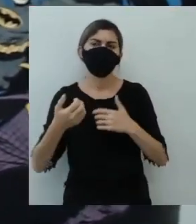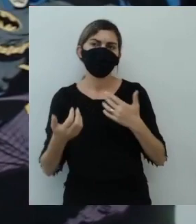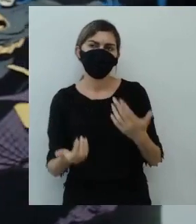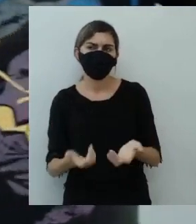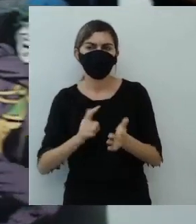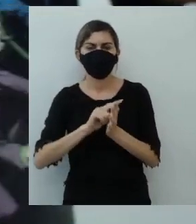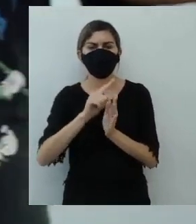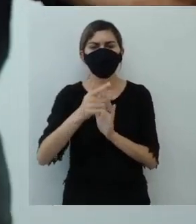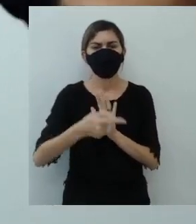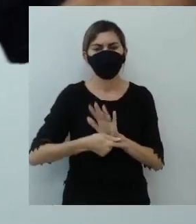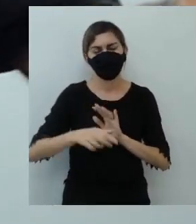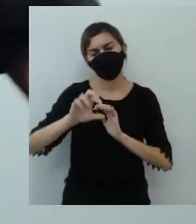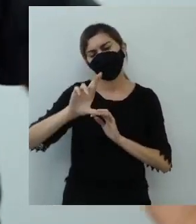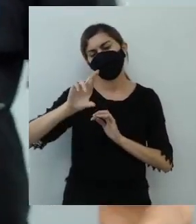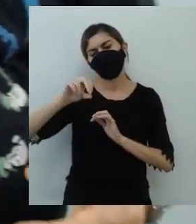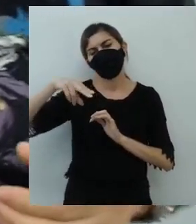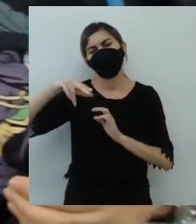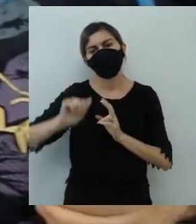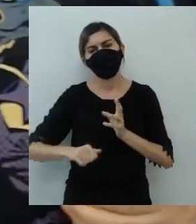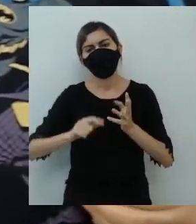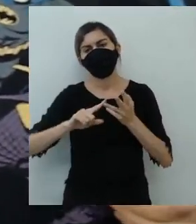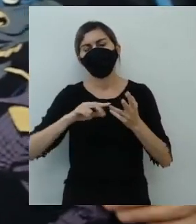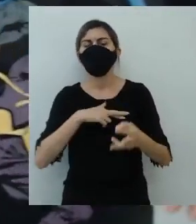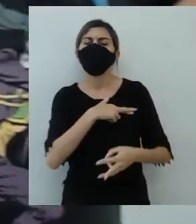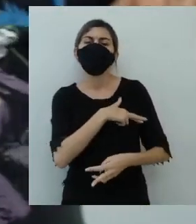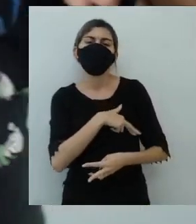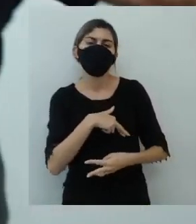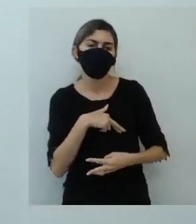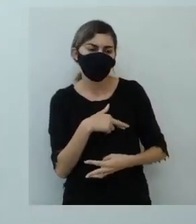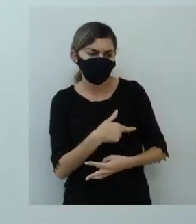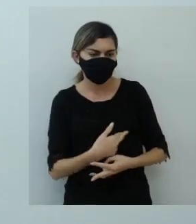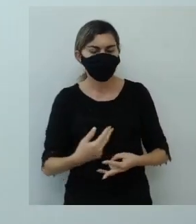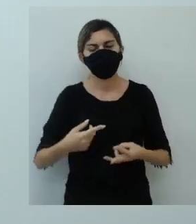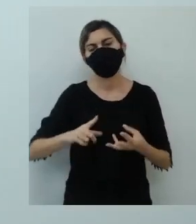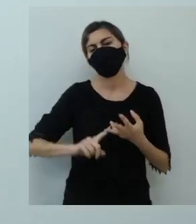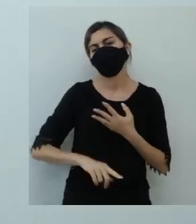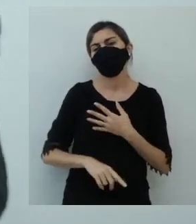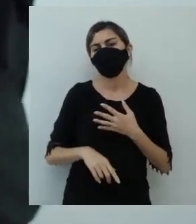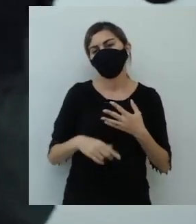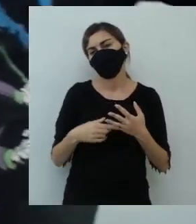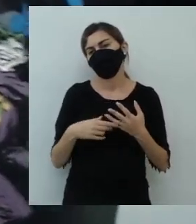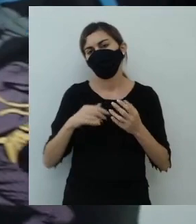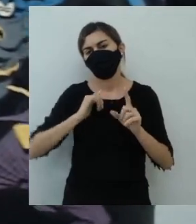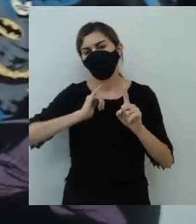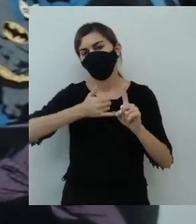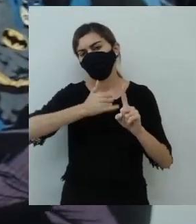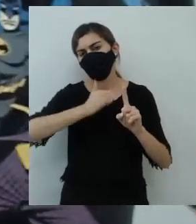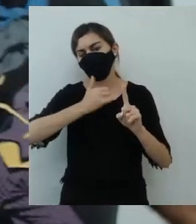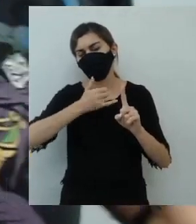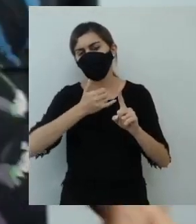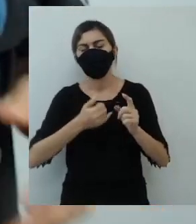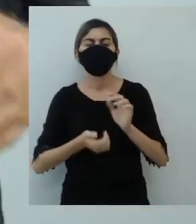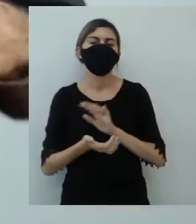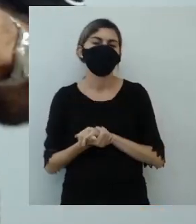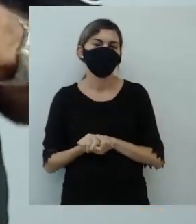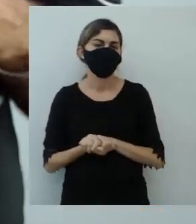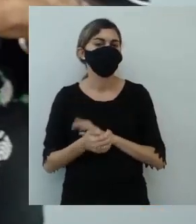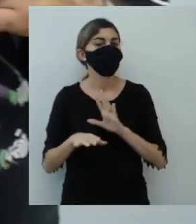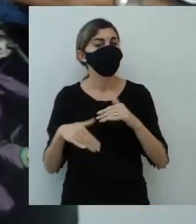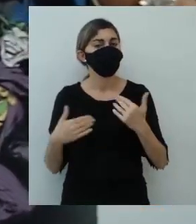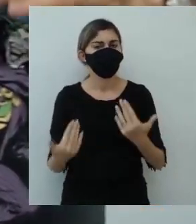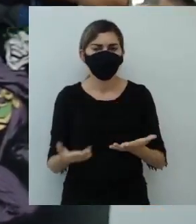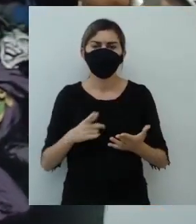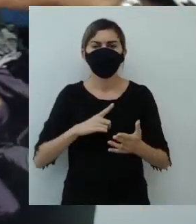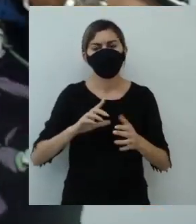Tem um gênero crônica, tem um gênero romance, tem um gênero conto, né? E há